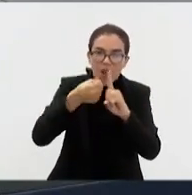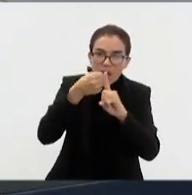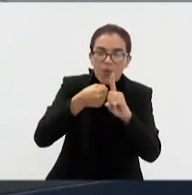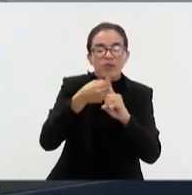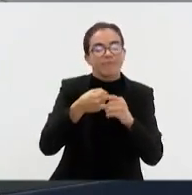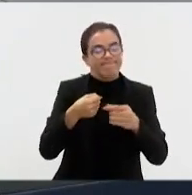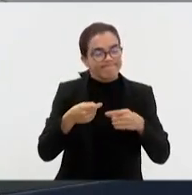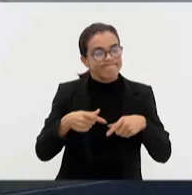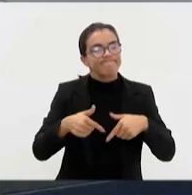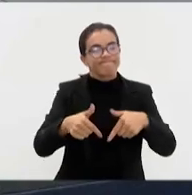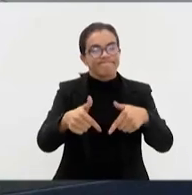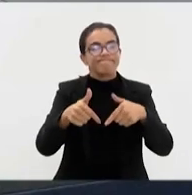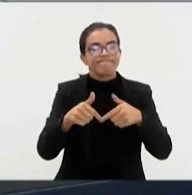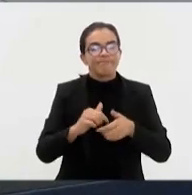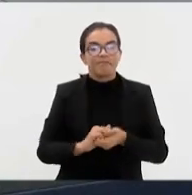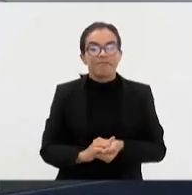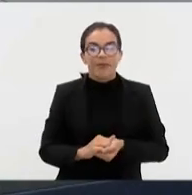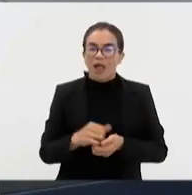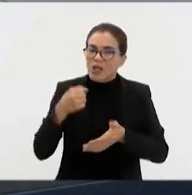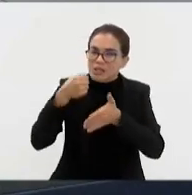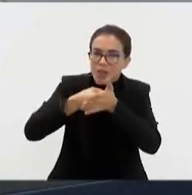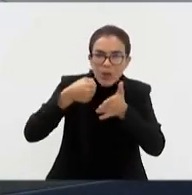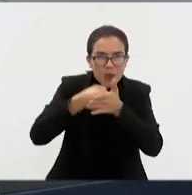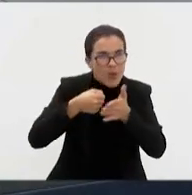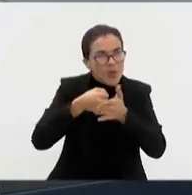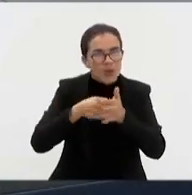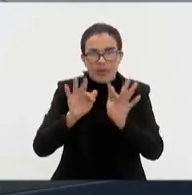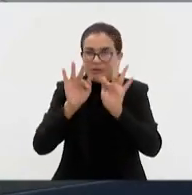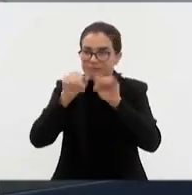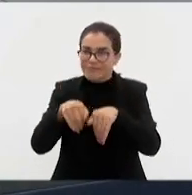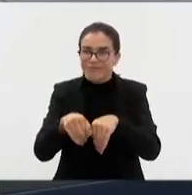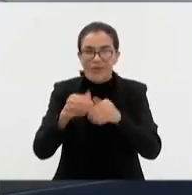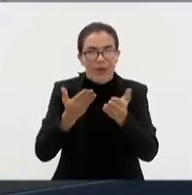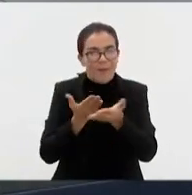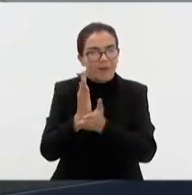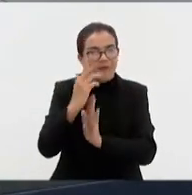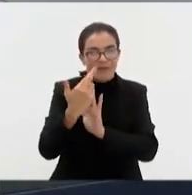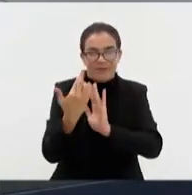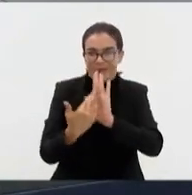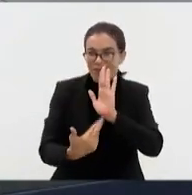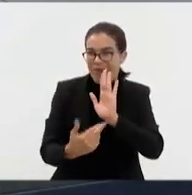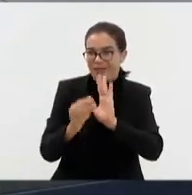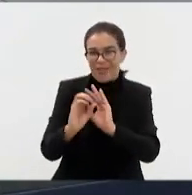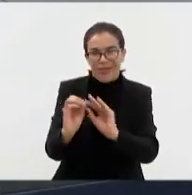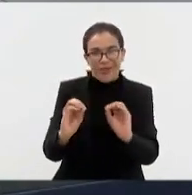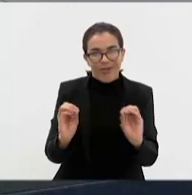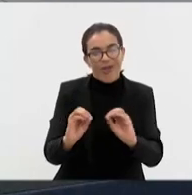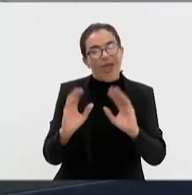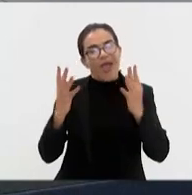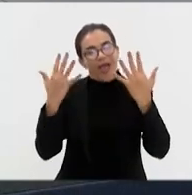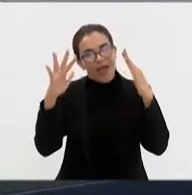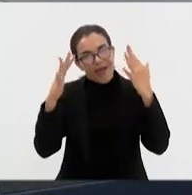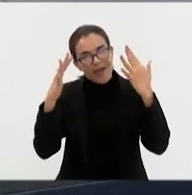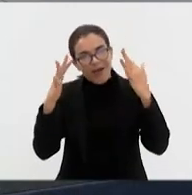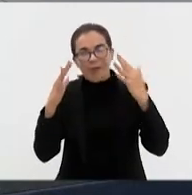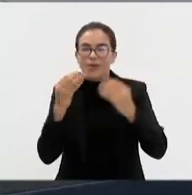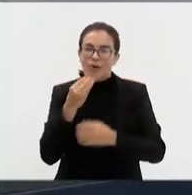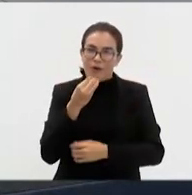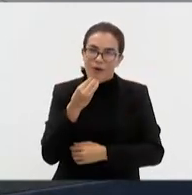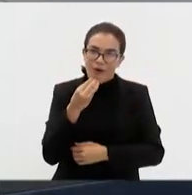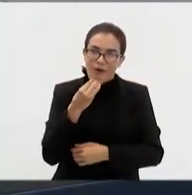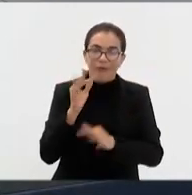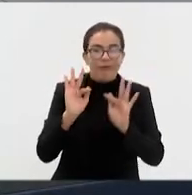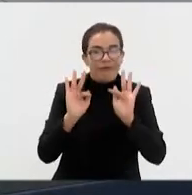continua. A nossa luta não se encerra com a aprovação desse relatório. É um dia de comemoração, de encerramento